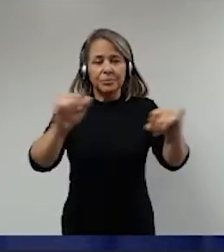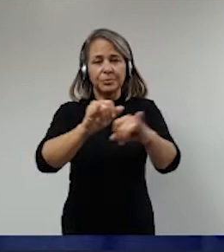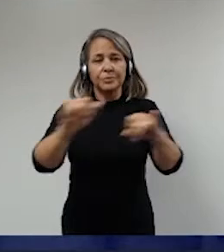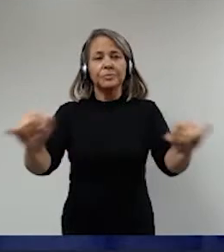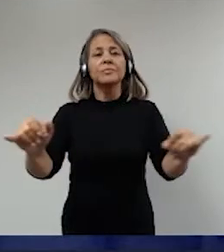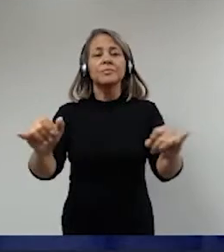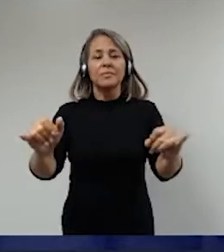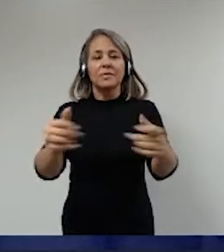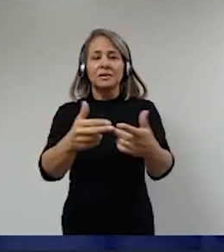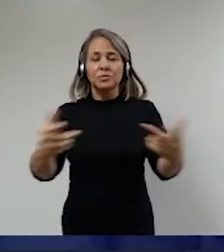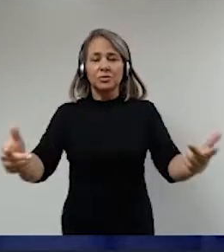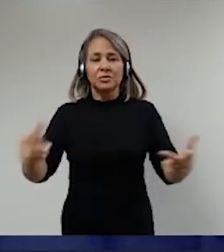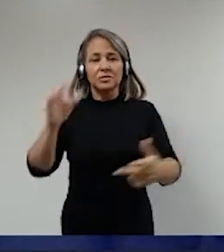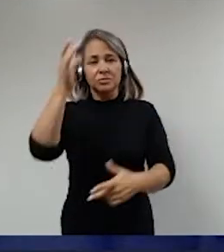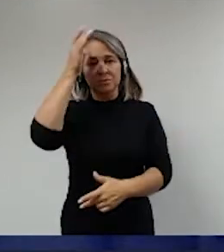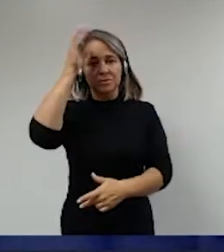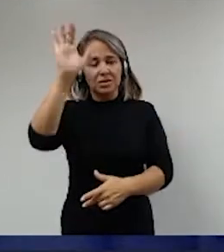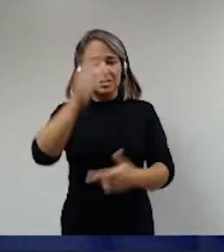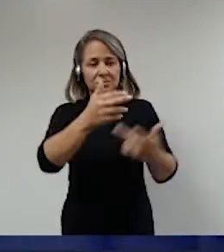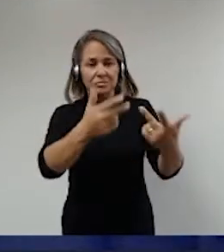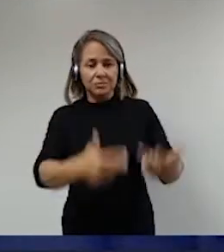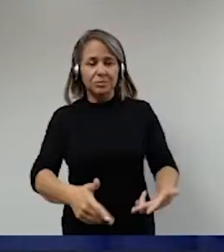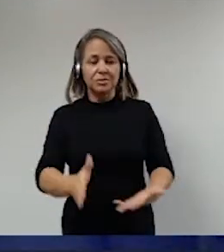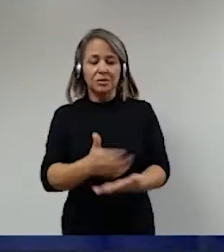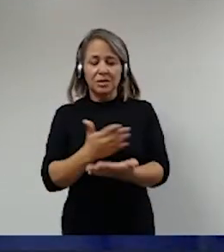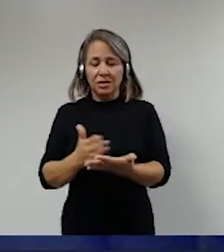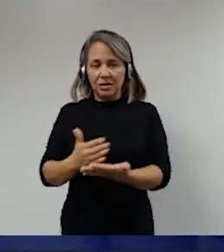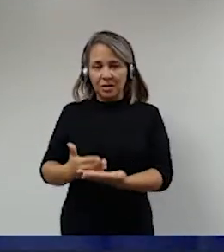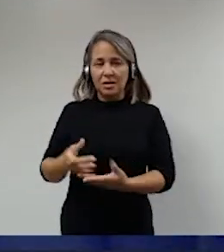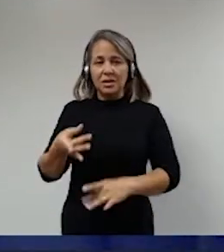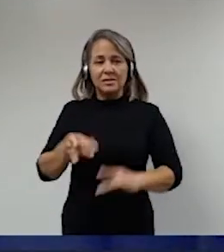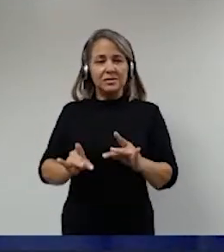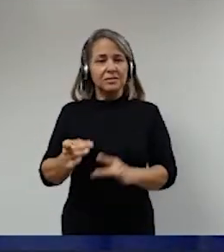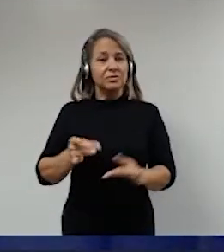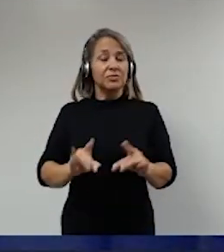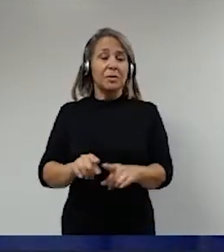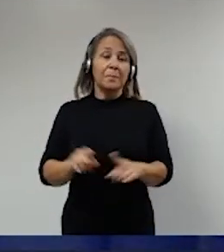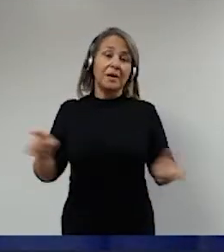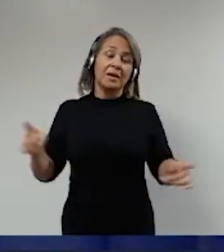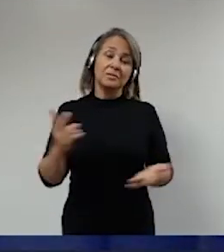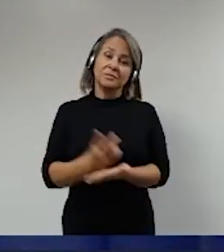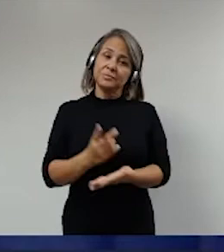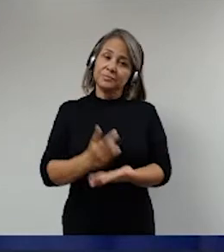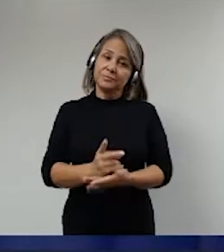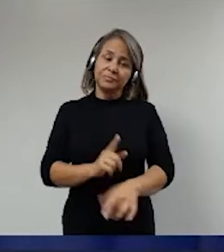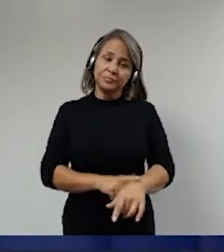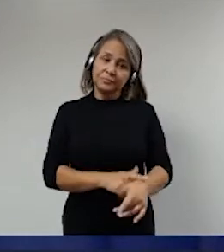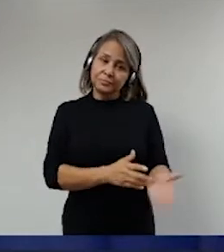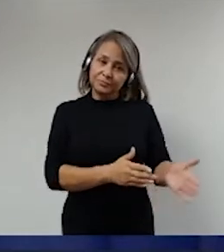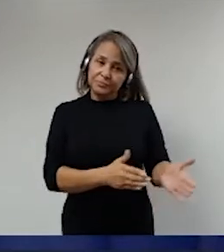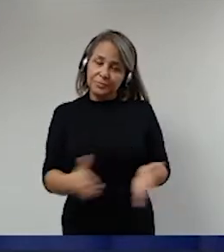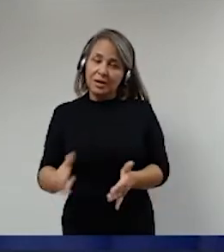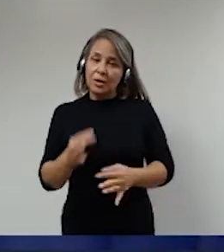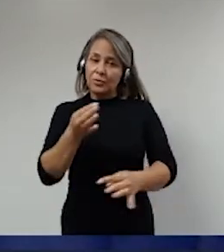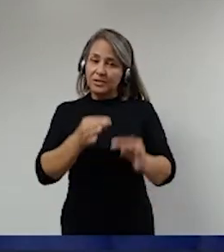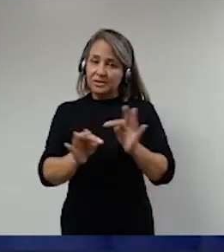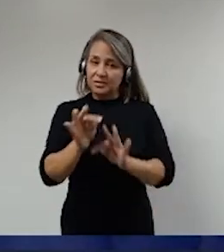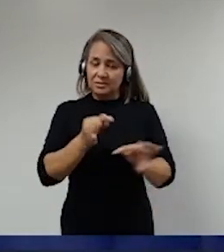de bens culturais, né? De obras literárias, artísticas e científicas, mas ao mesmo tempo com a tecnologia nós temos que